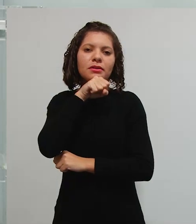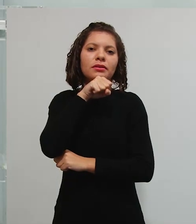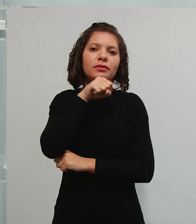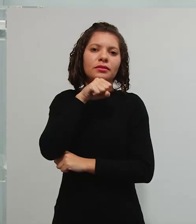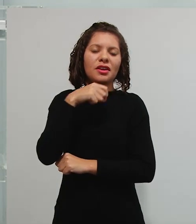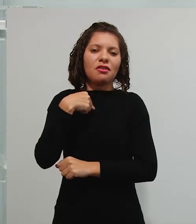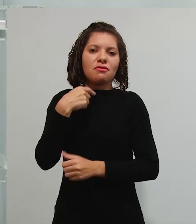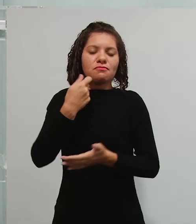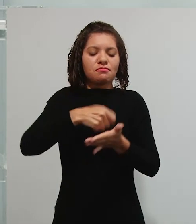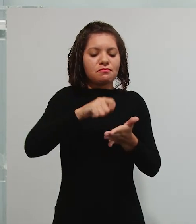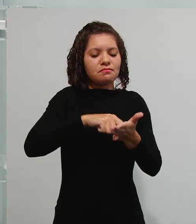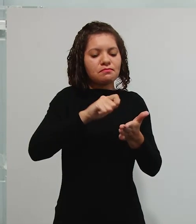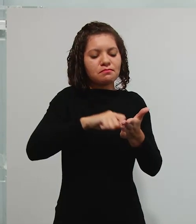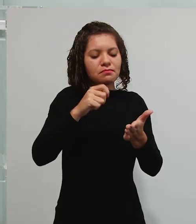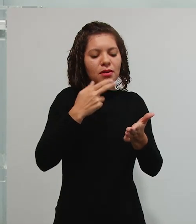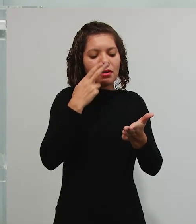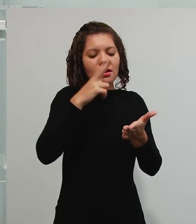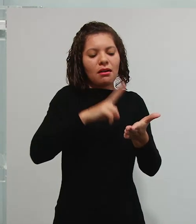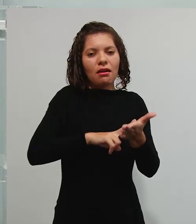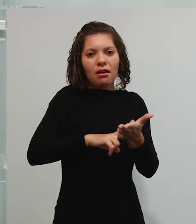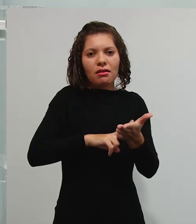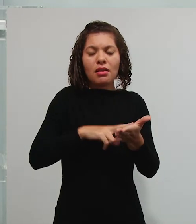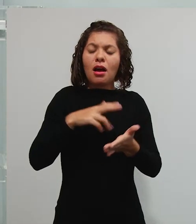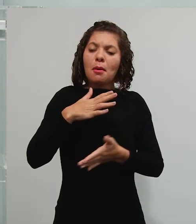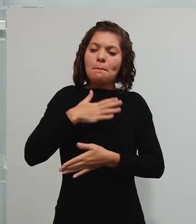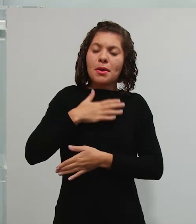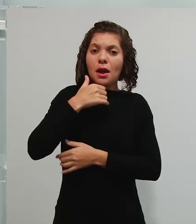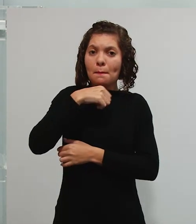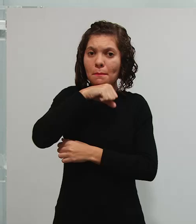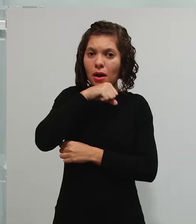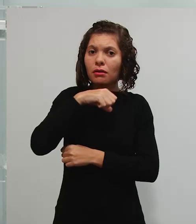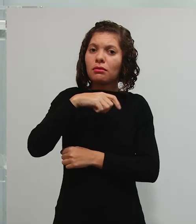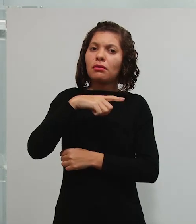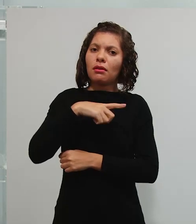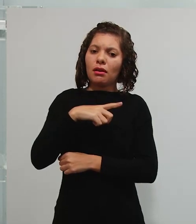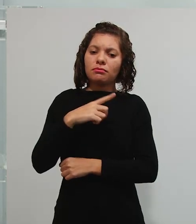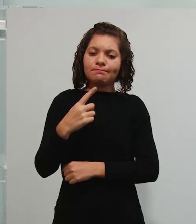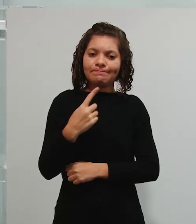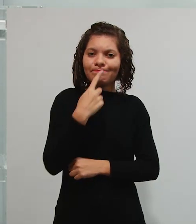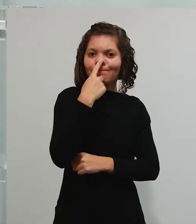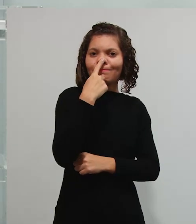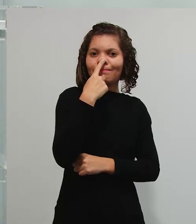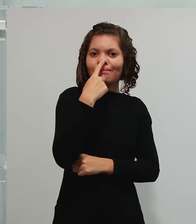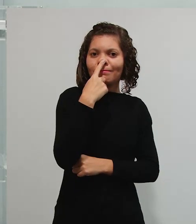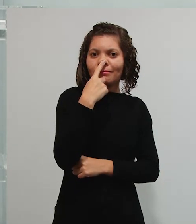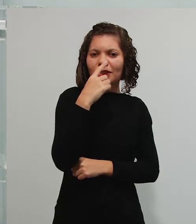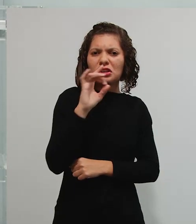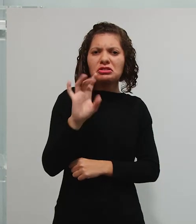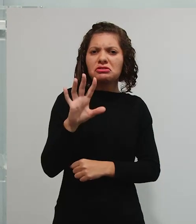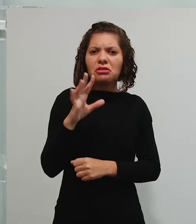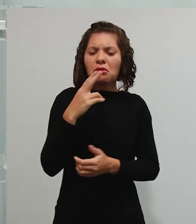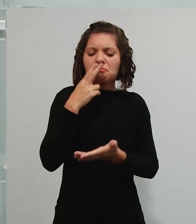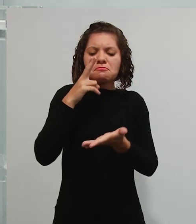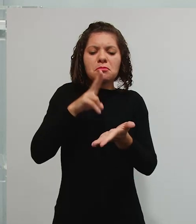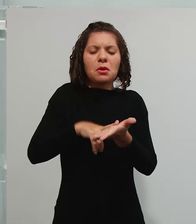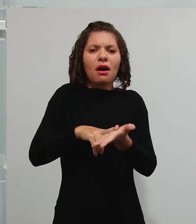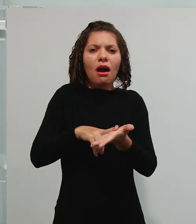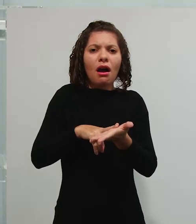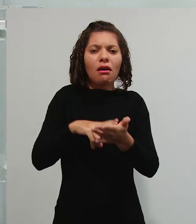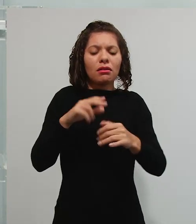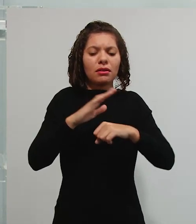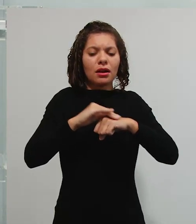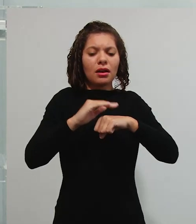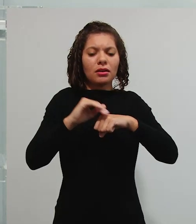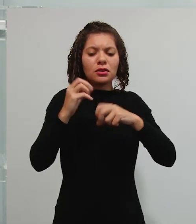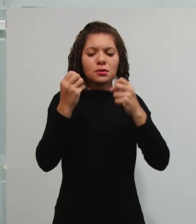uma carta. A minha mãe é uma pessoa com quem eu tenho muita intimidade e o objetivo deste texto é uma carta carinhosa para minha mãe, é